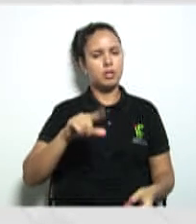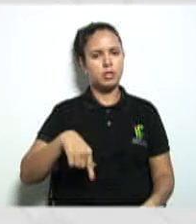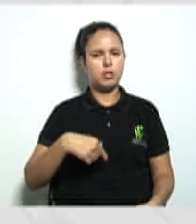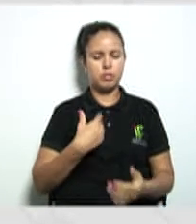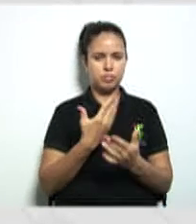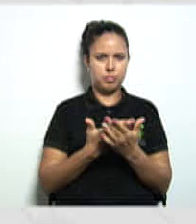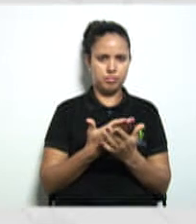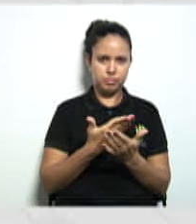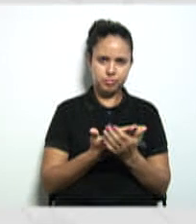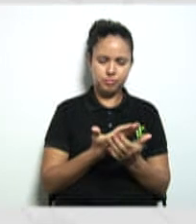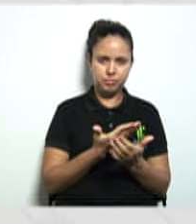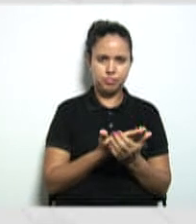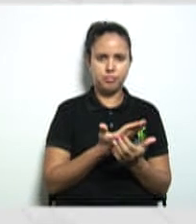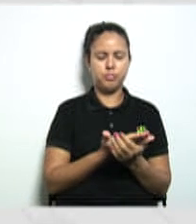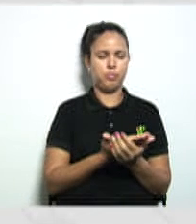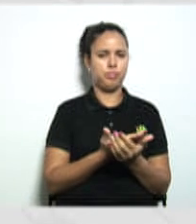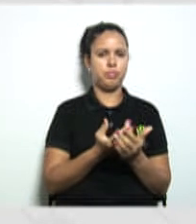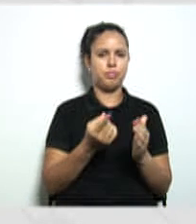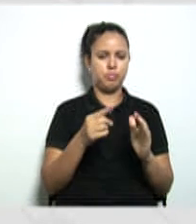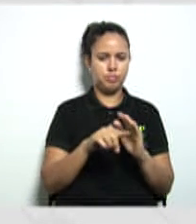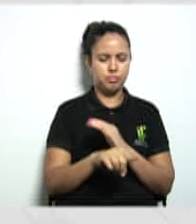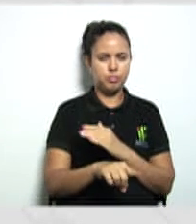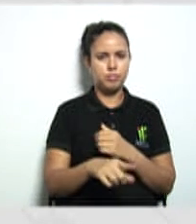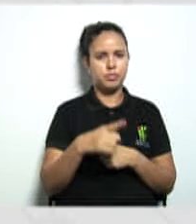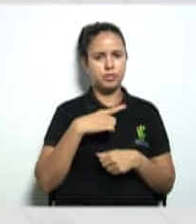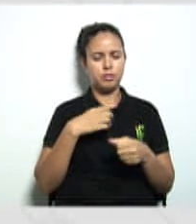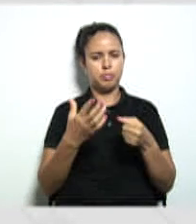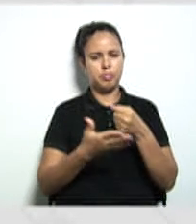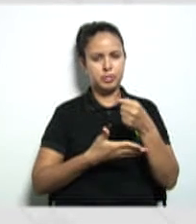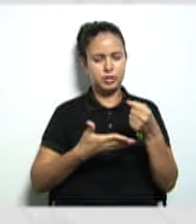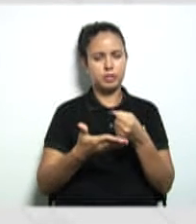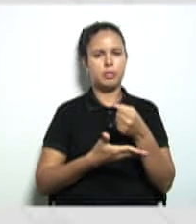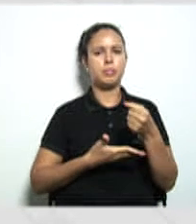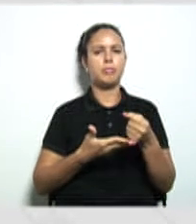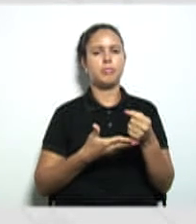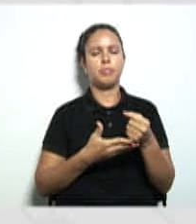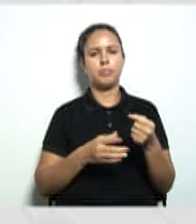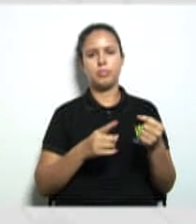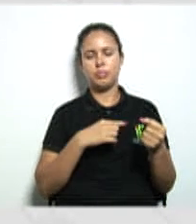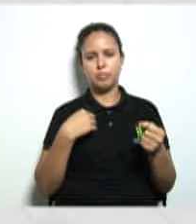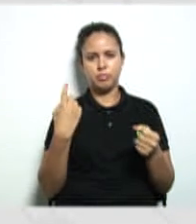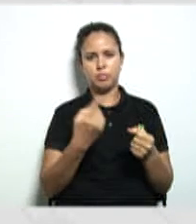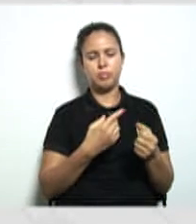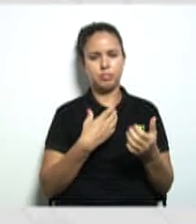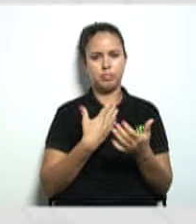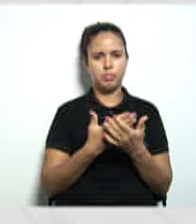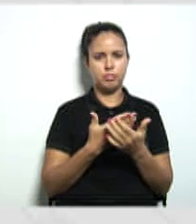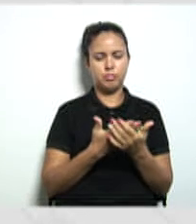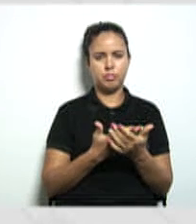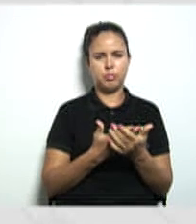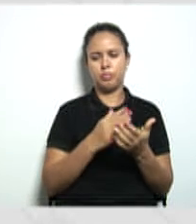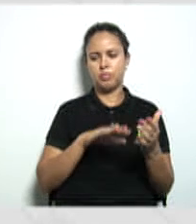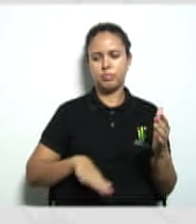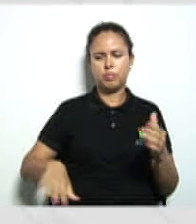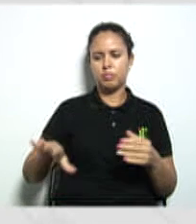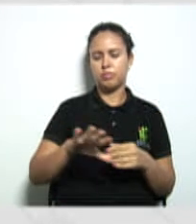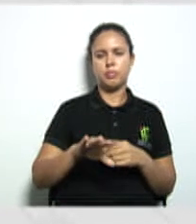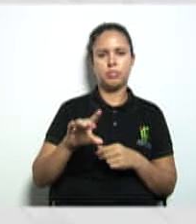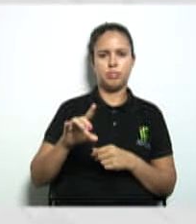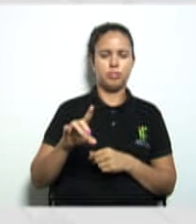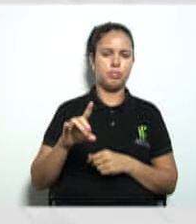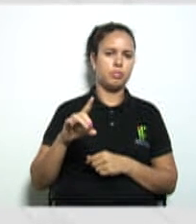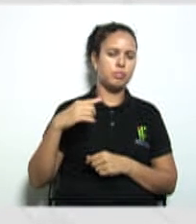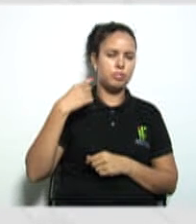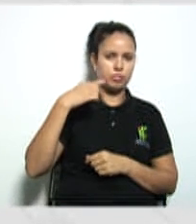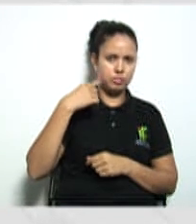estudiosos, né, que fazem essa base, esse alicerce para nós que somos estudiosos do ramo do direito, para